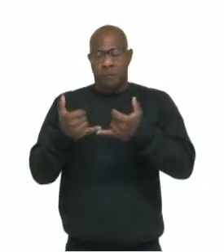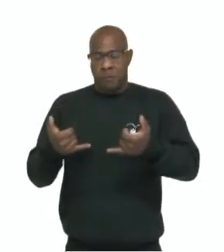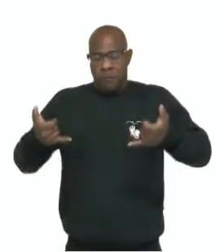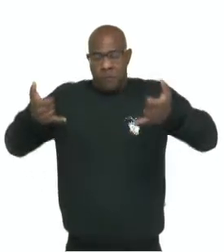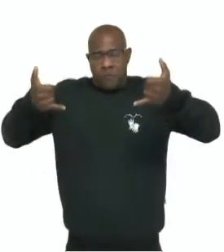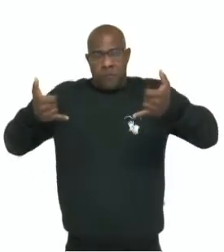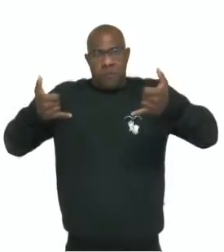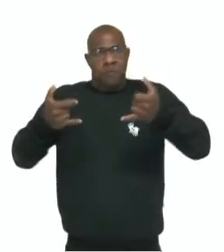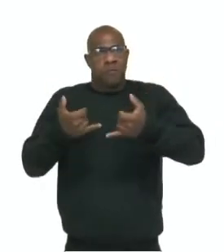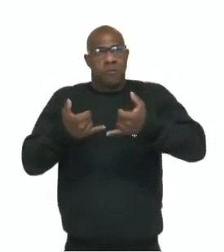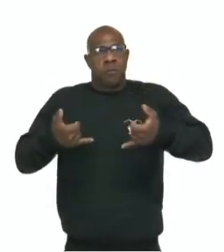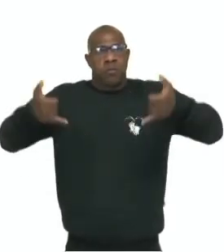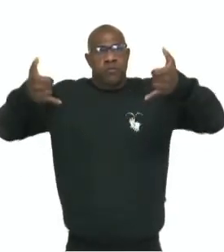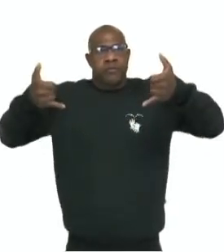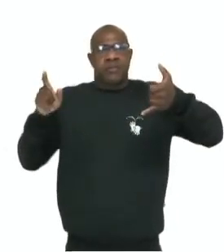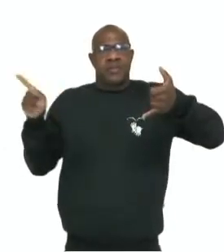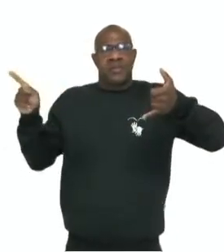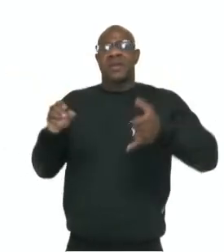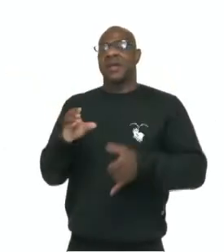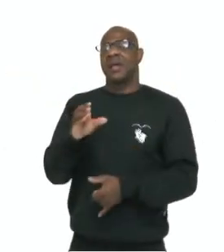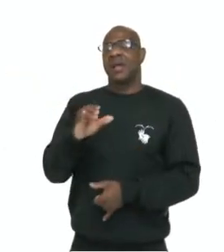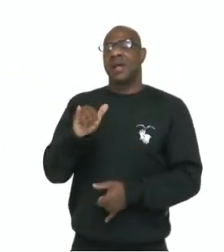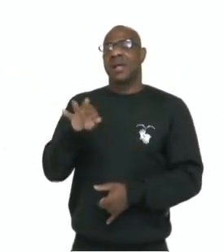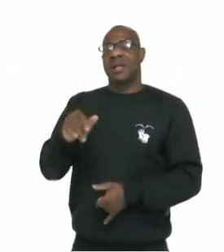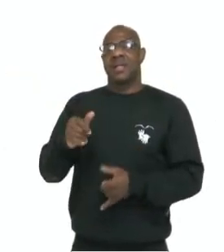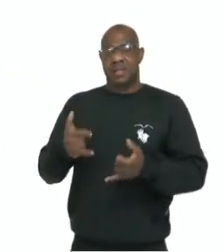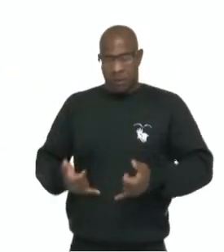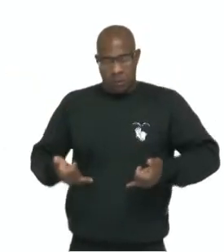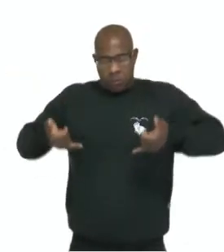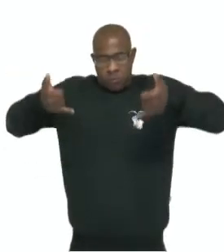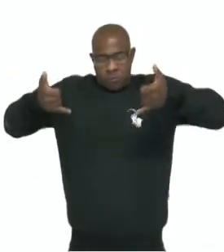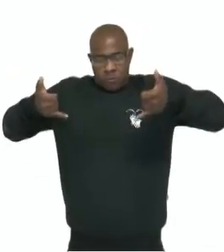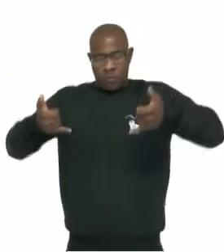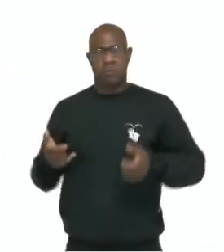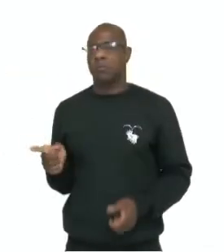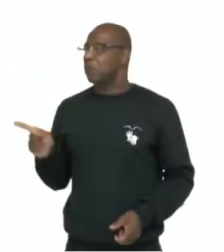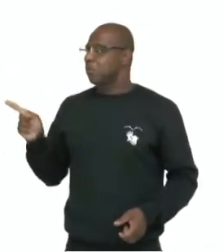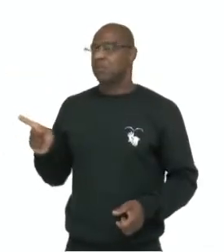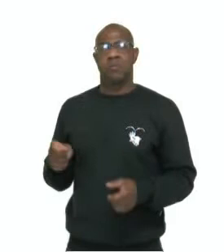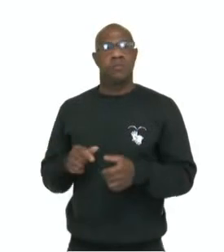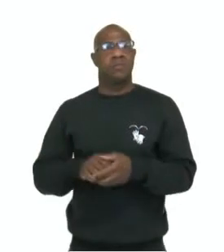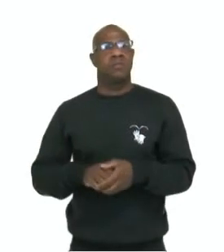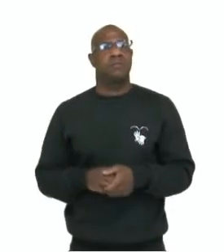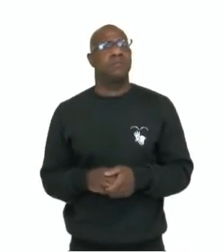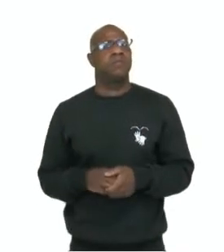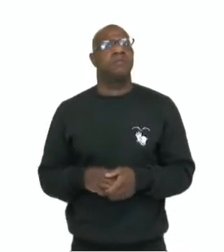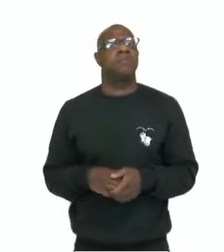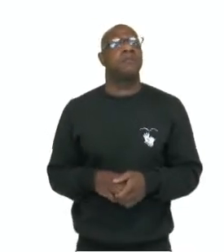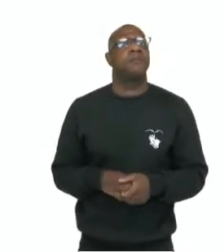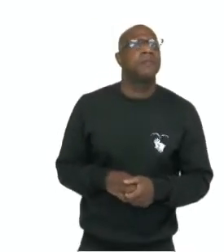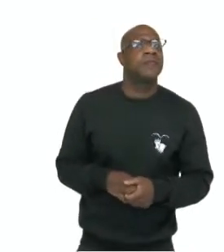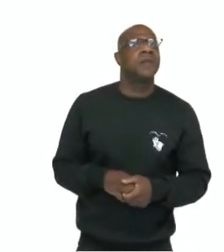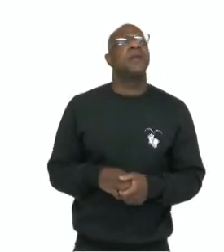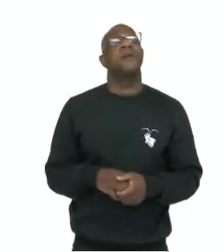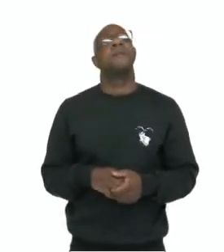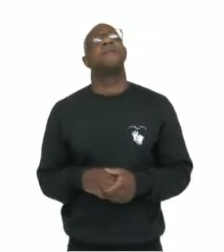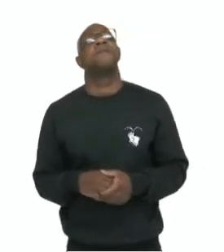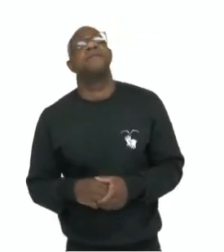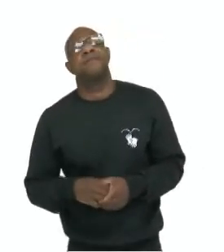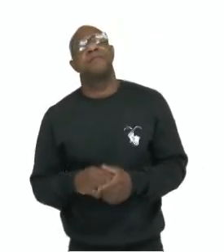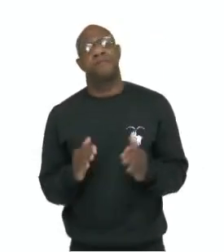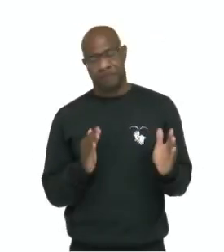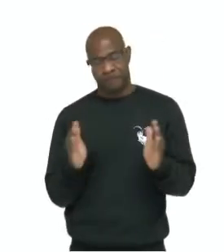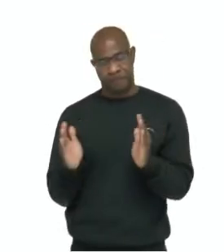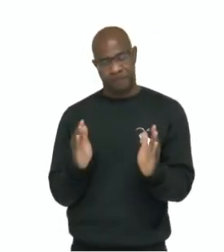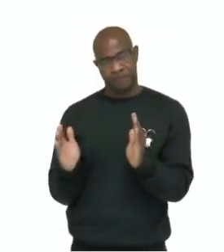ficavam com essa cinta. E na época de 1914 até 1918, que foi a época da Primeira Guerra